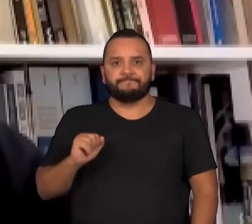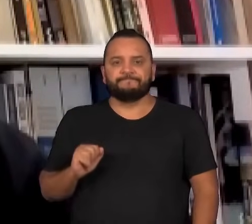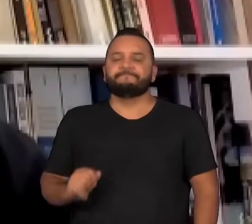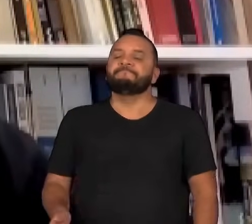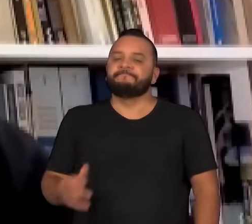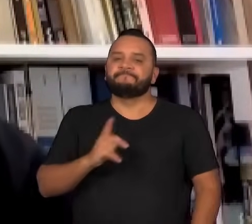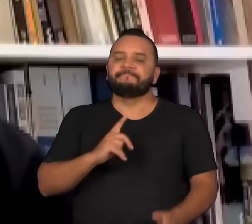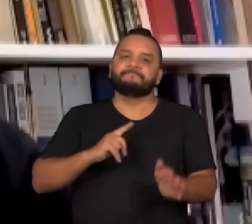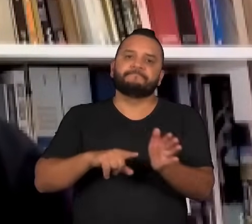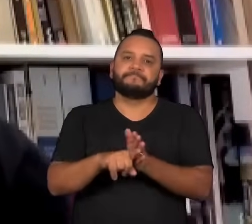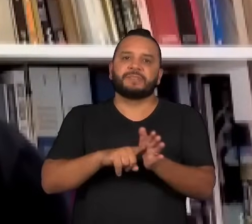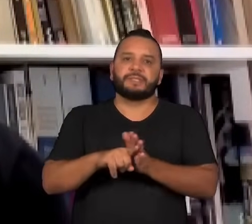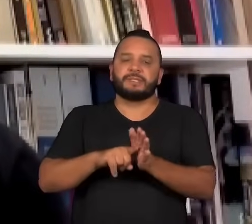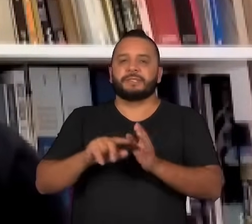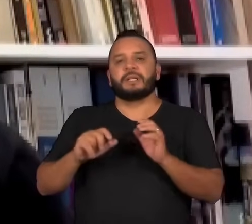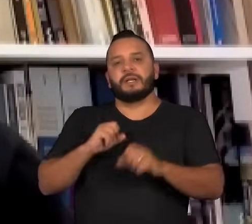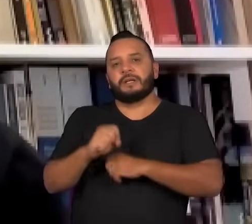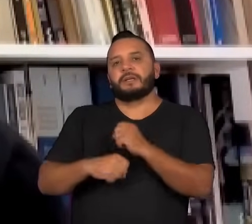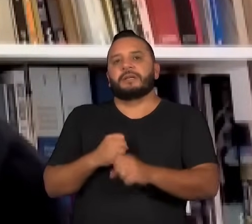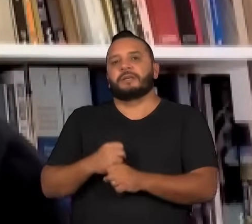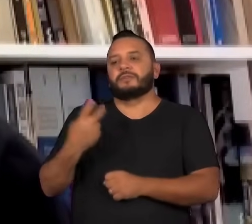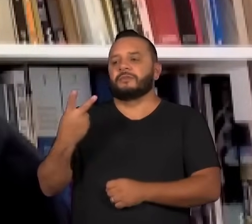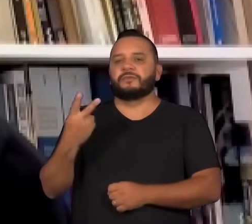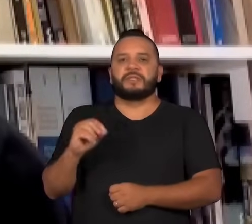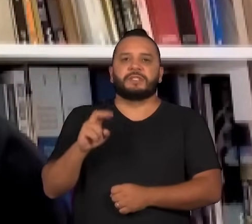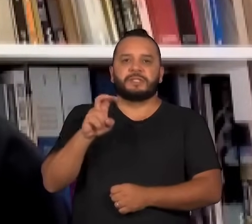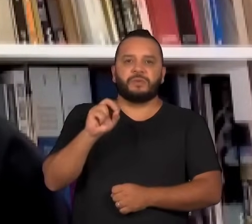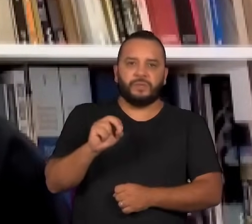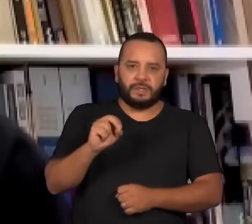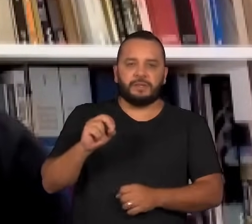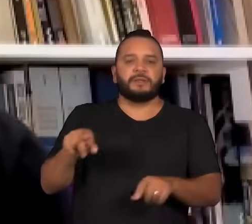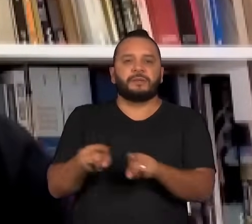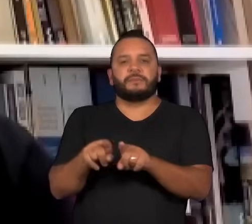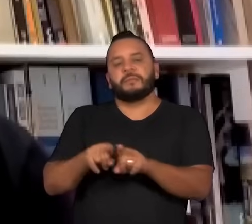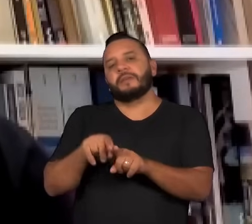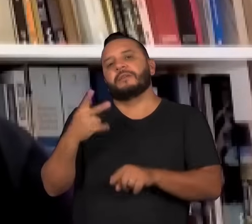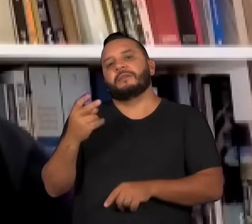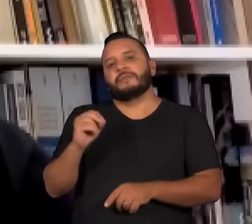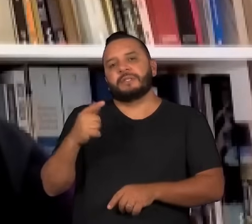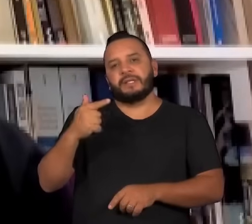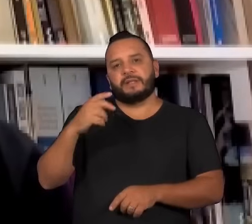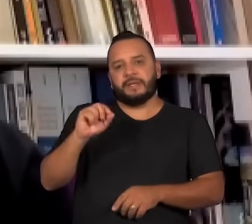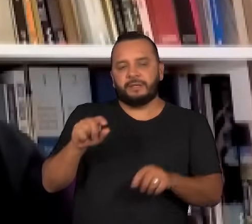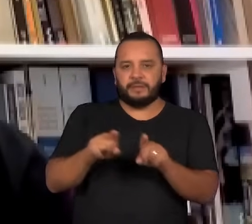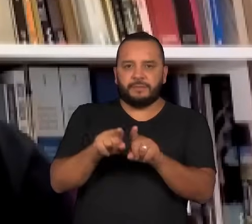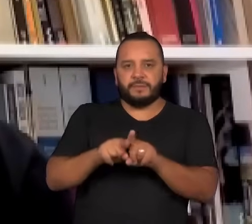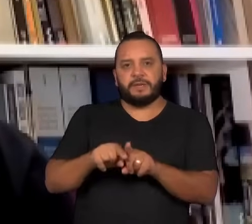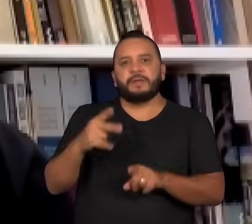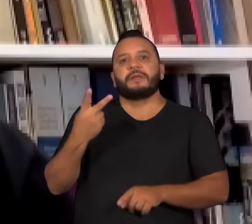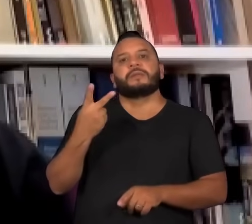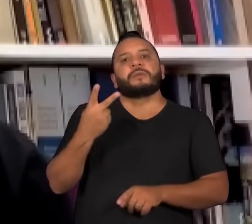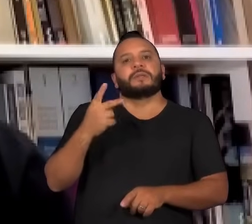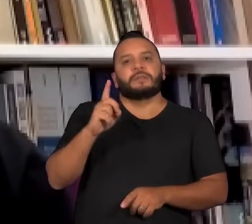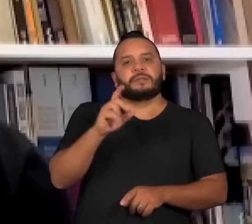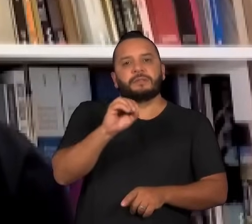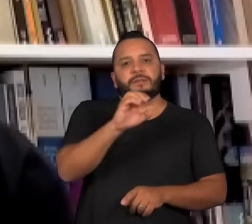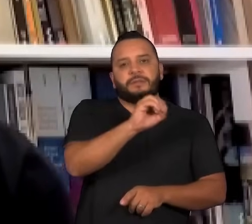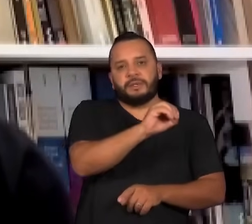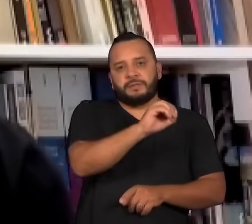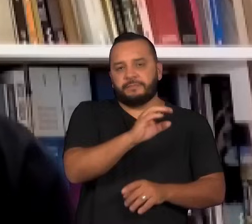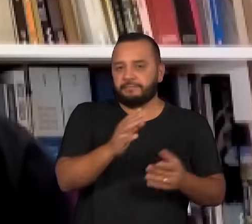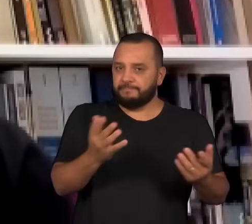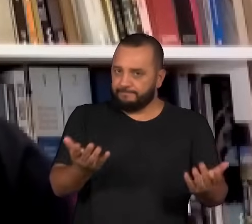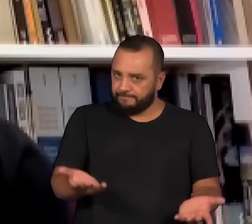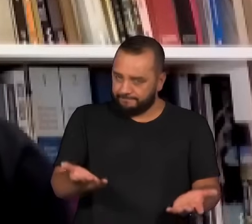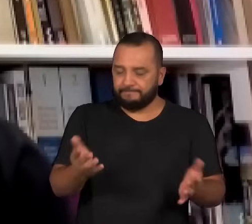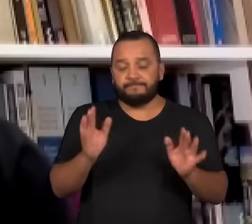previsão para 2050, para 2070 e para 2100. Logicamente, esse impacto vai aumentando, se intensificando cada vez